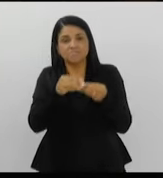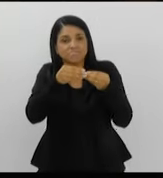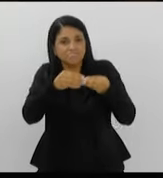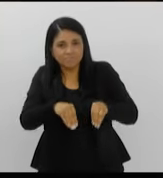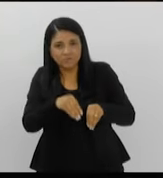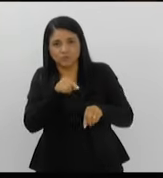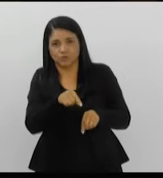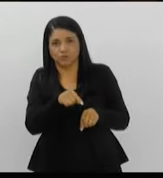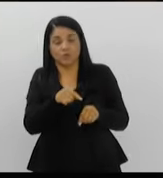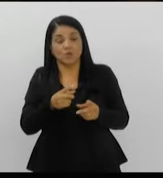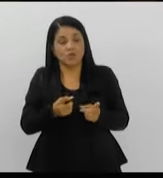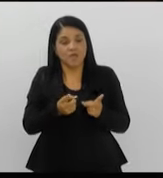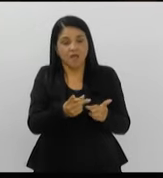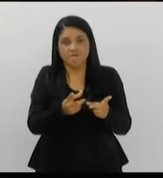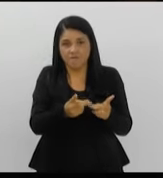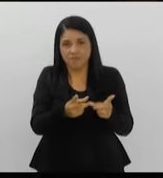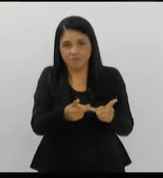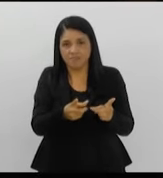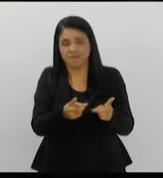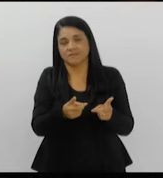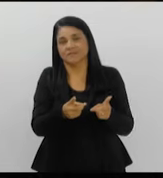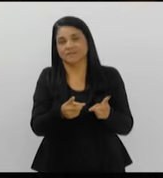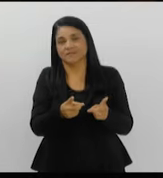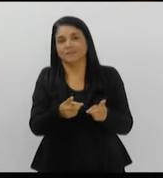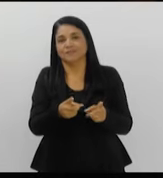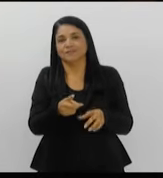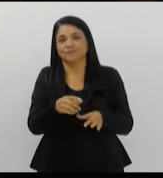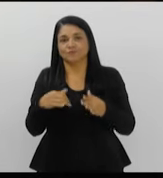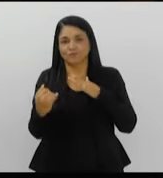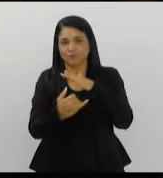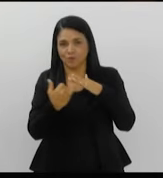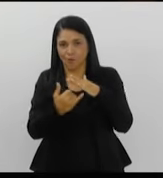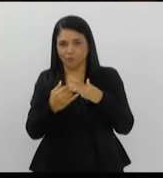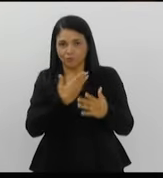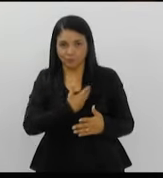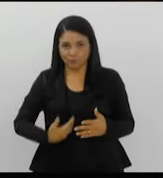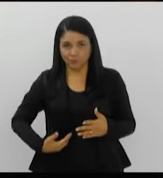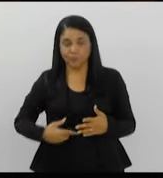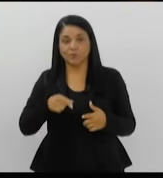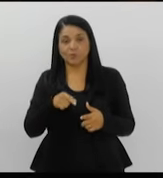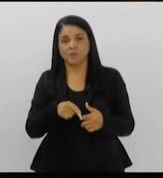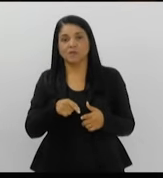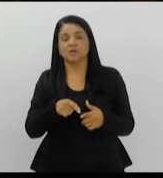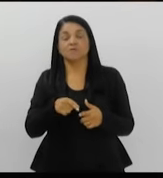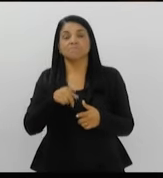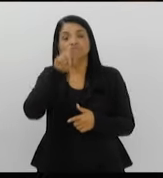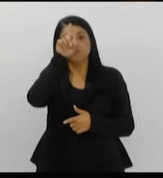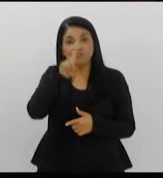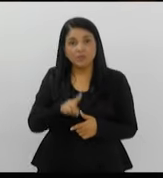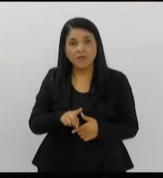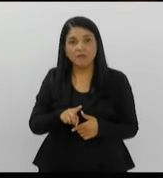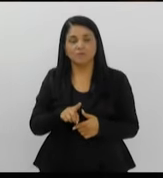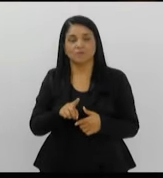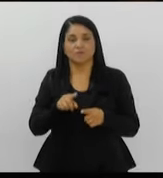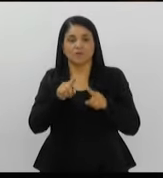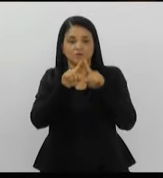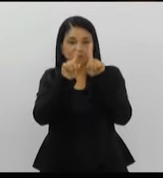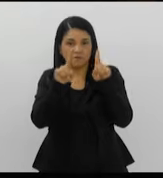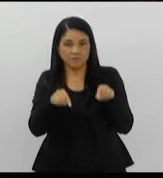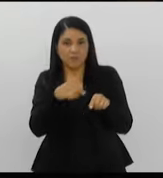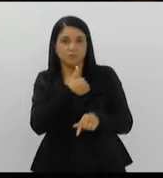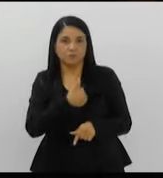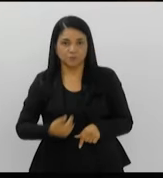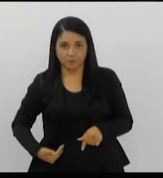da privatização, que alimenta o processo de desrespeito aos direitos dos servidores públicos. Por isso,